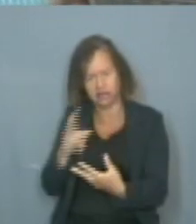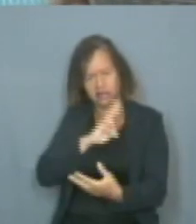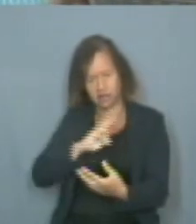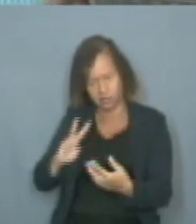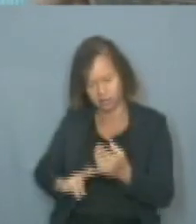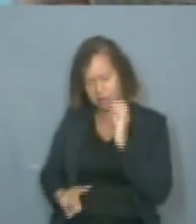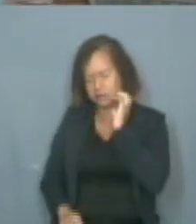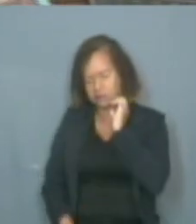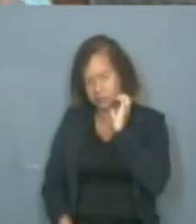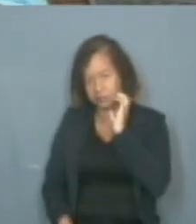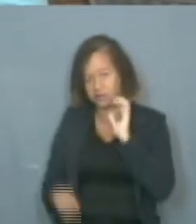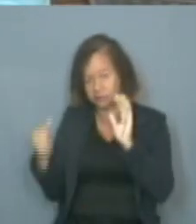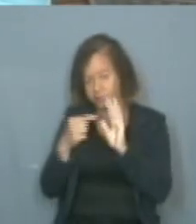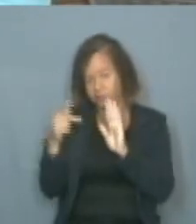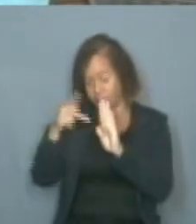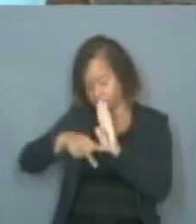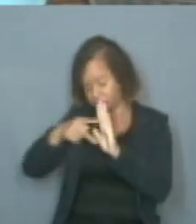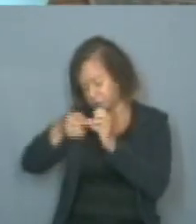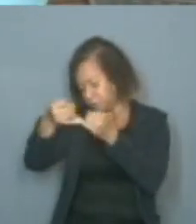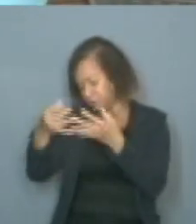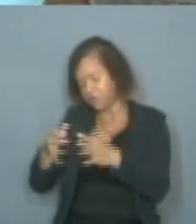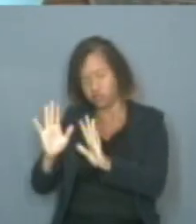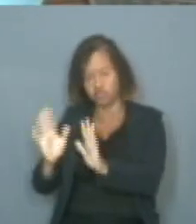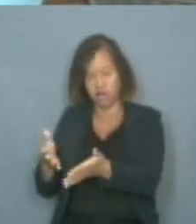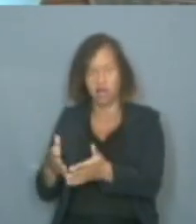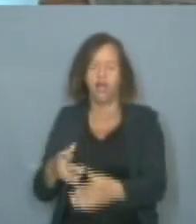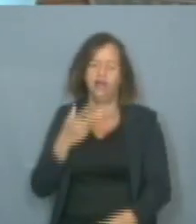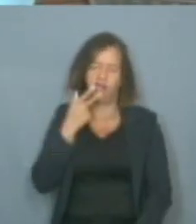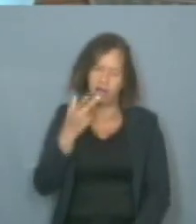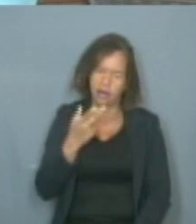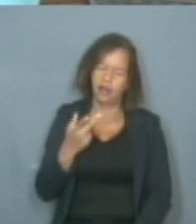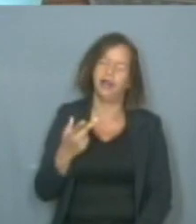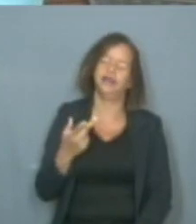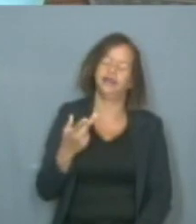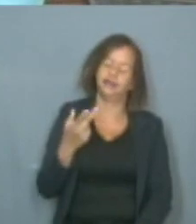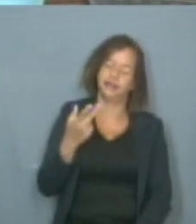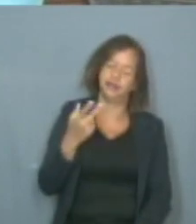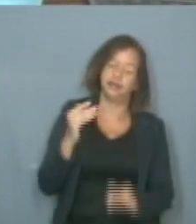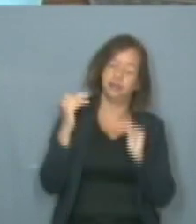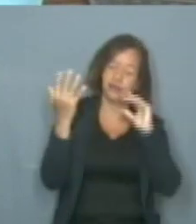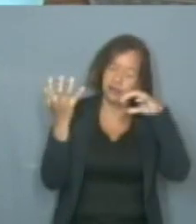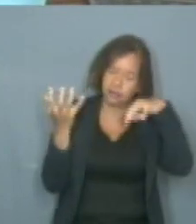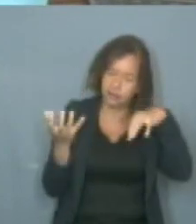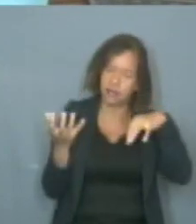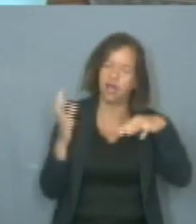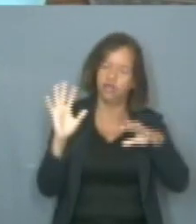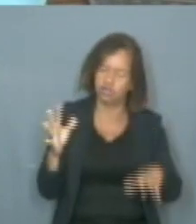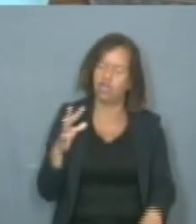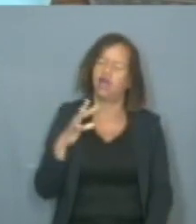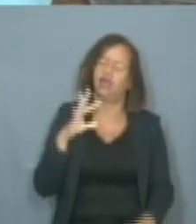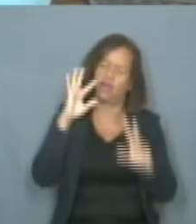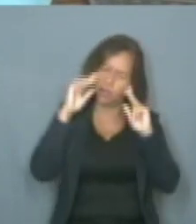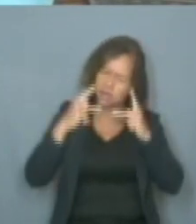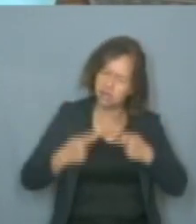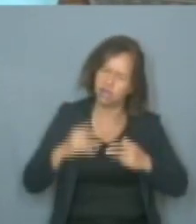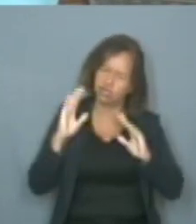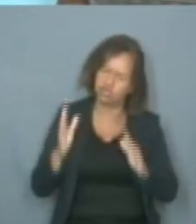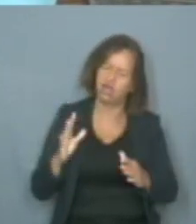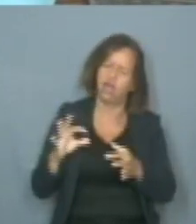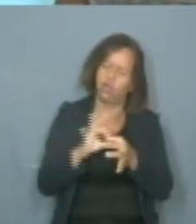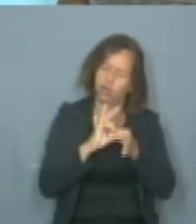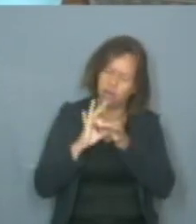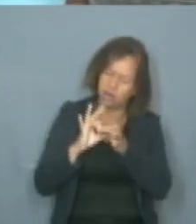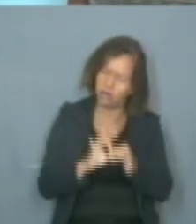vereadora, aqui no projeto, está dizendo que o Supremo Tribunal reconheceu a união, sim, reconheceu, está tudo certo, a